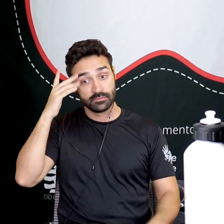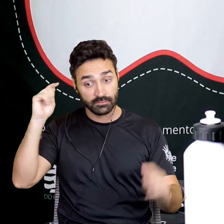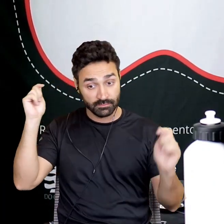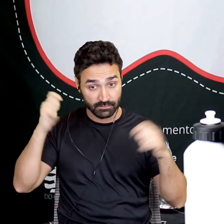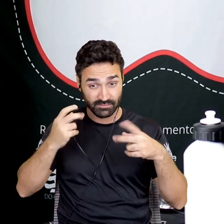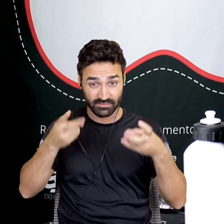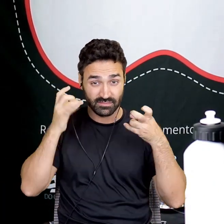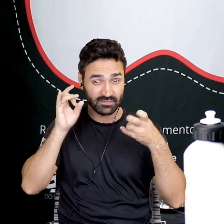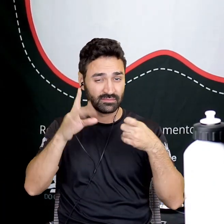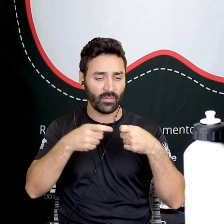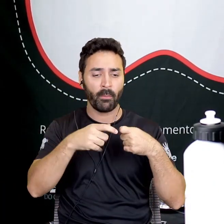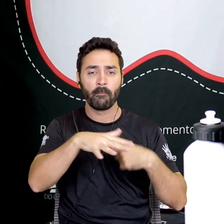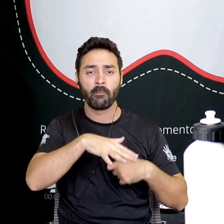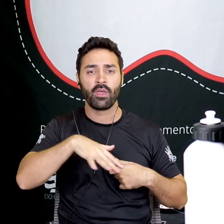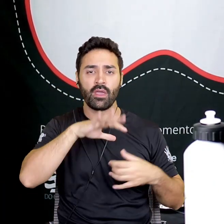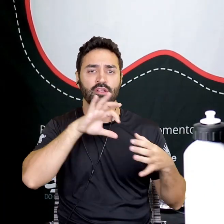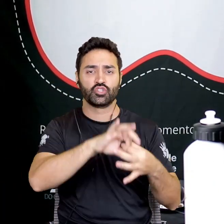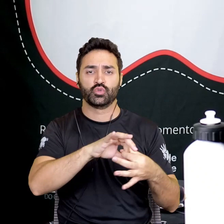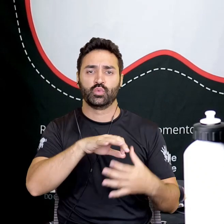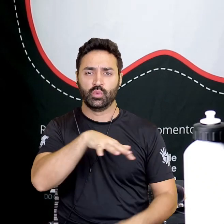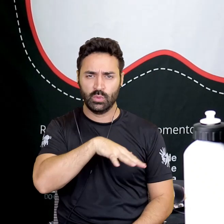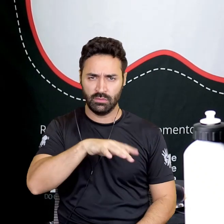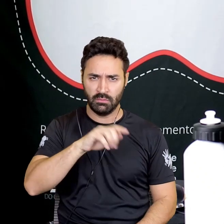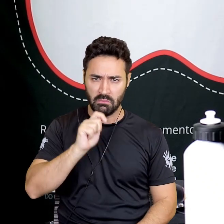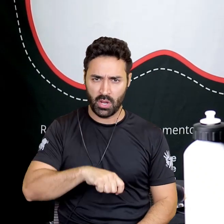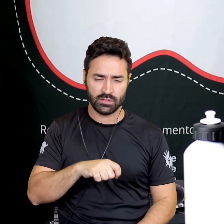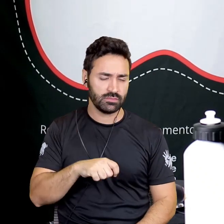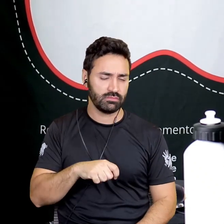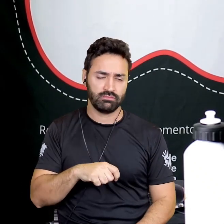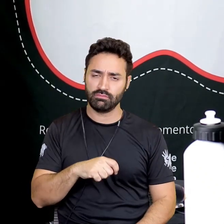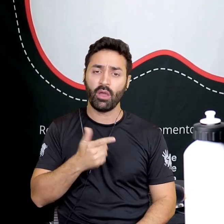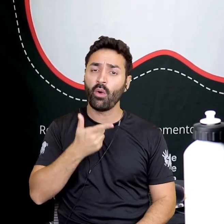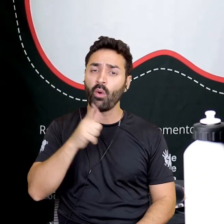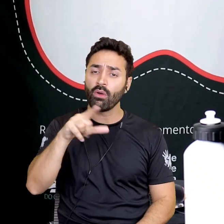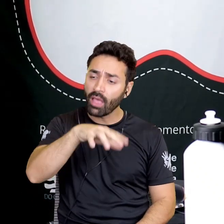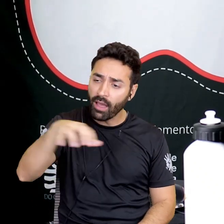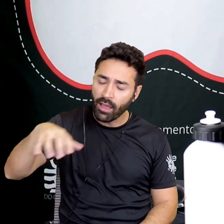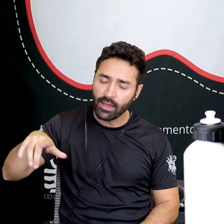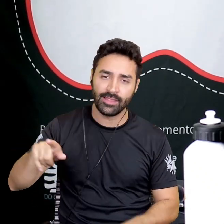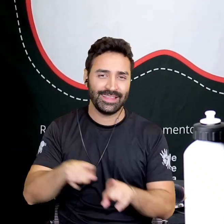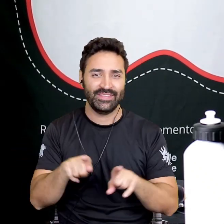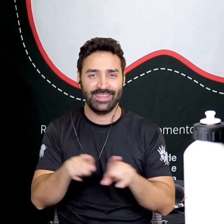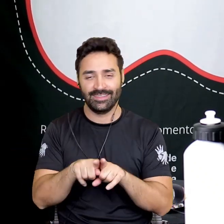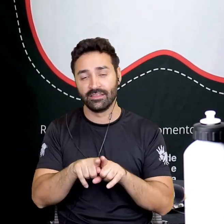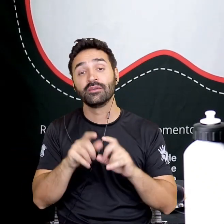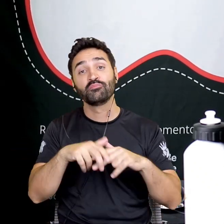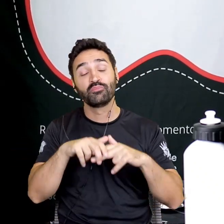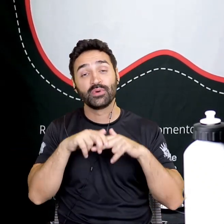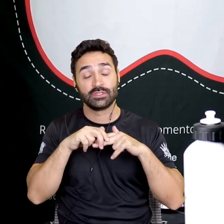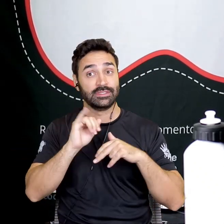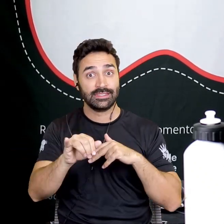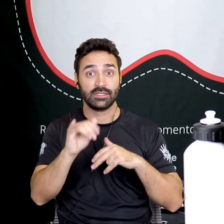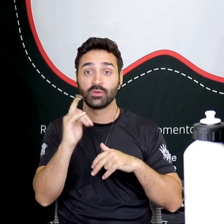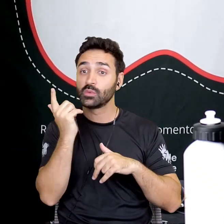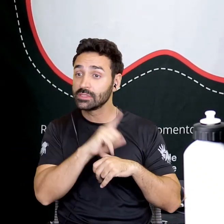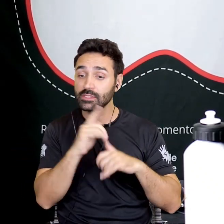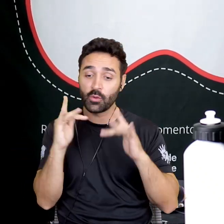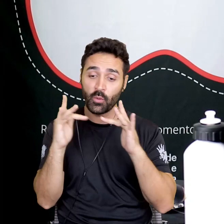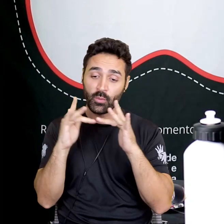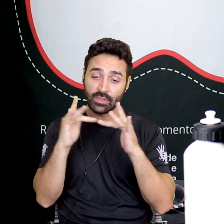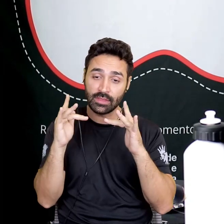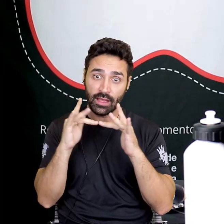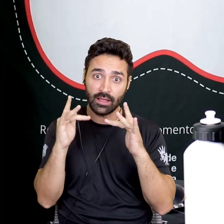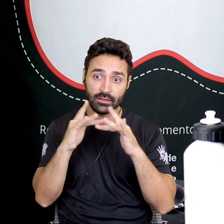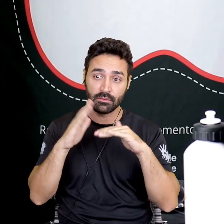só o médico, que eles podem recorrer, mas a vários outros profissionais. E aí, a partir do momento que ele começa a ter esse contato,